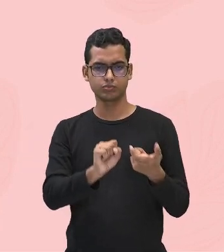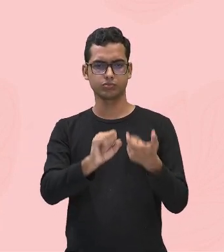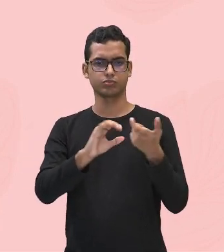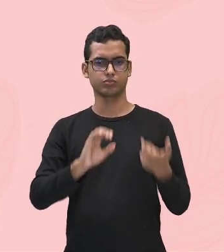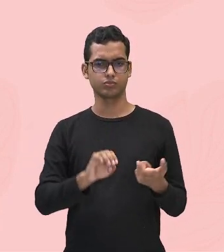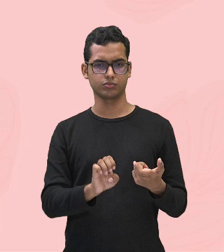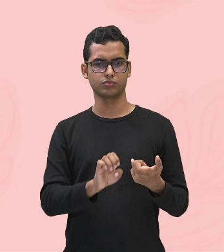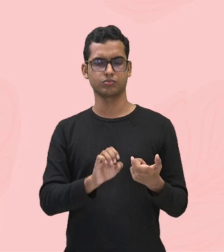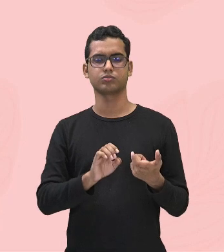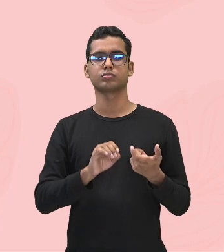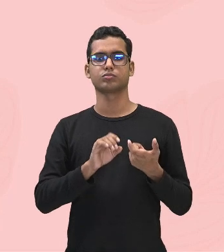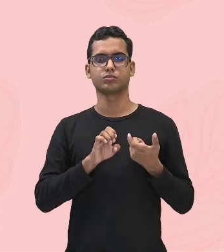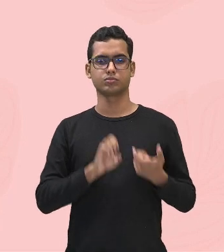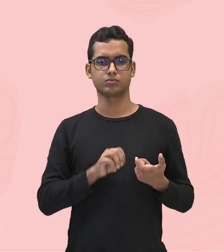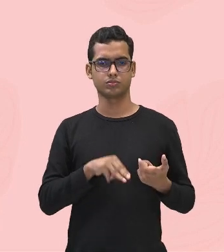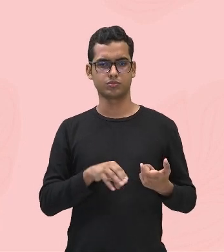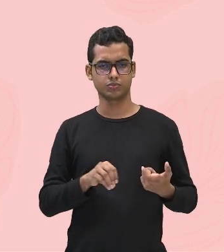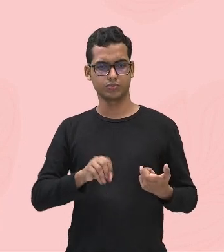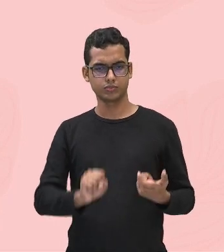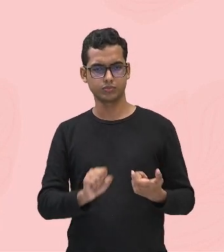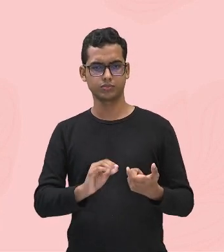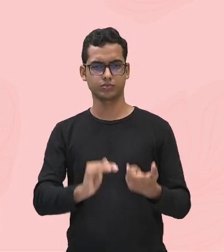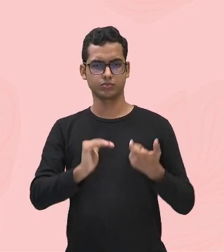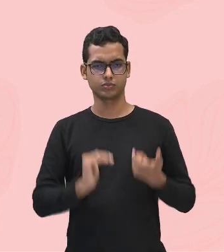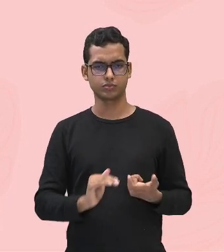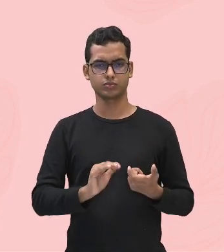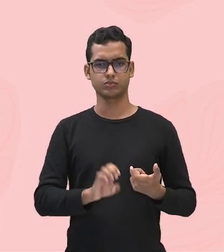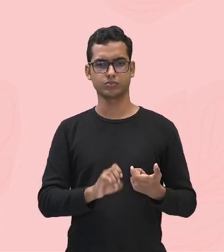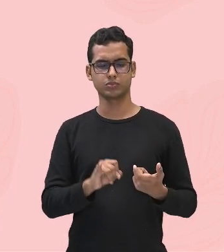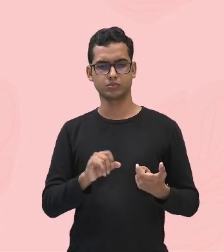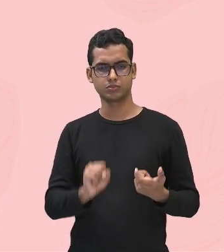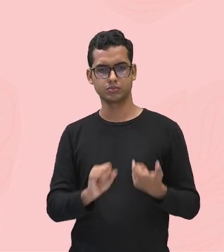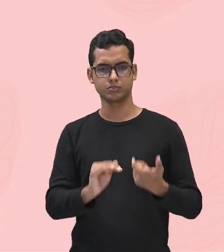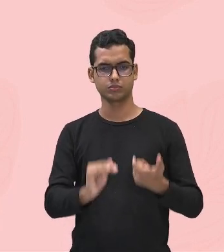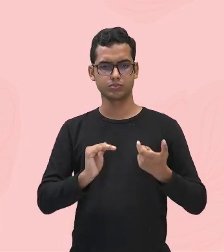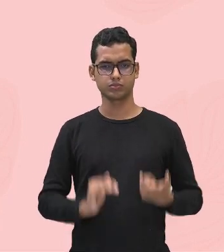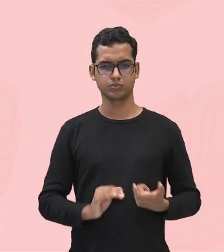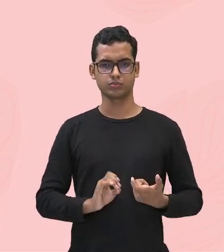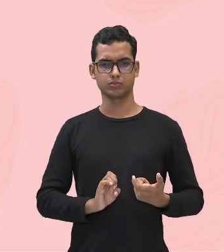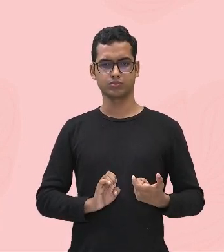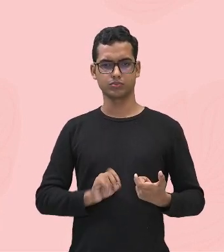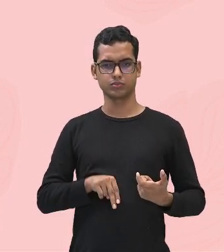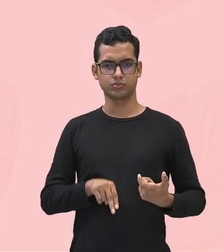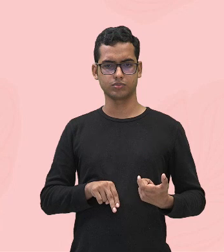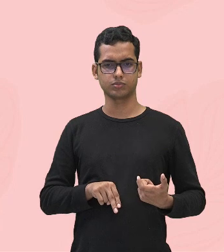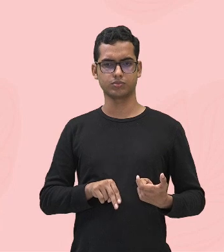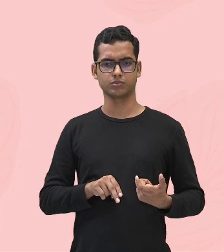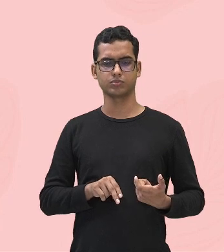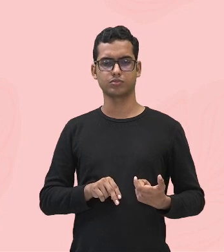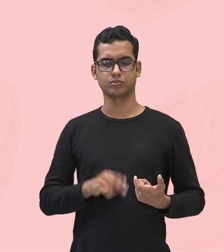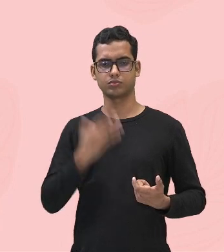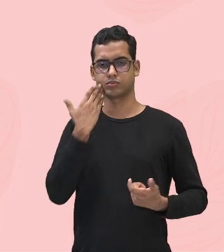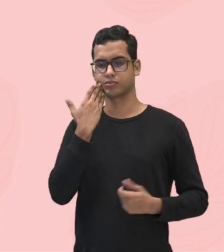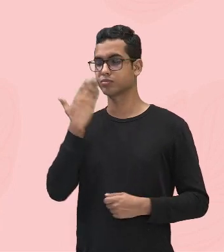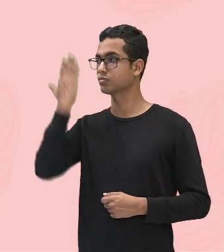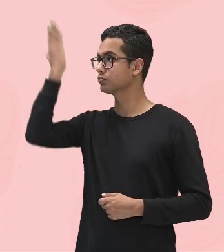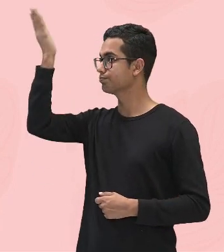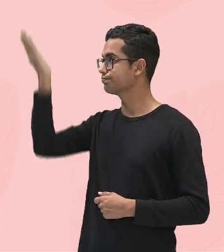bebes, ele, usted bebe, nosotros bebemos, vosotros bebéis e ellos